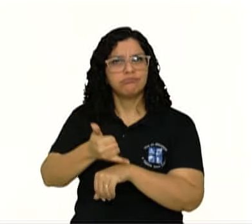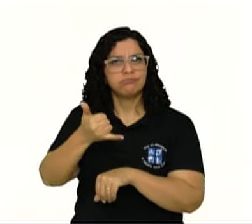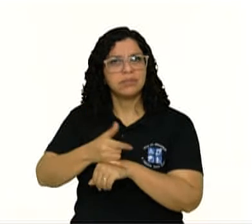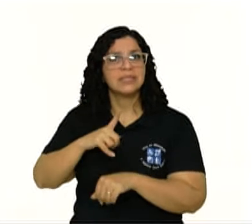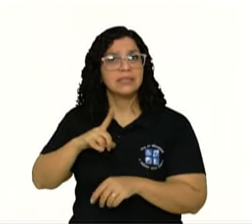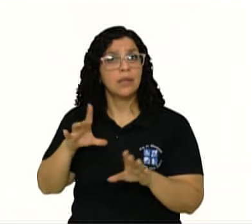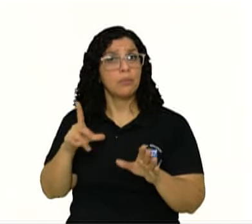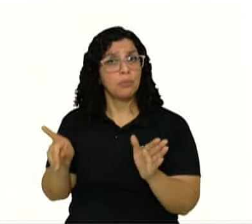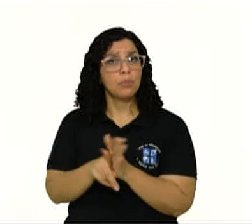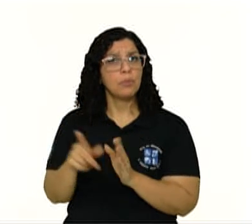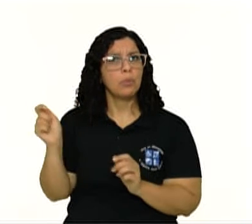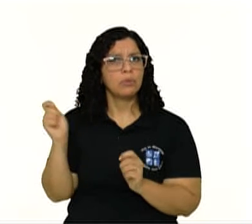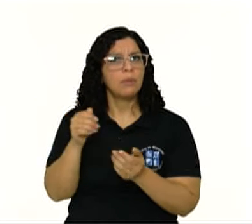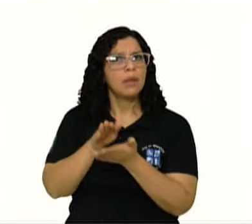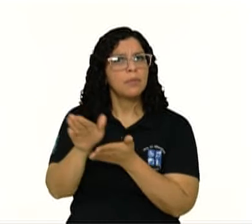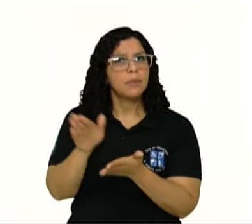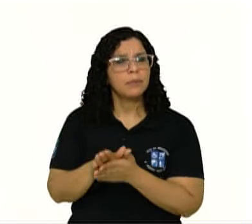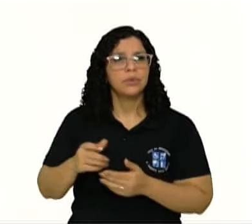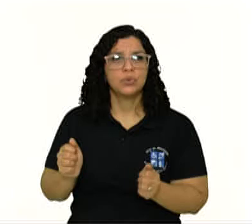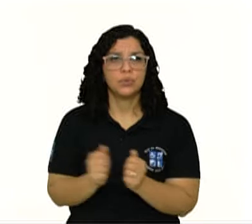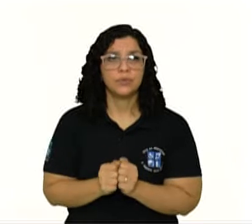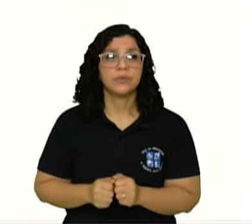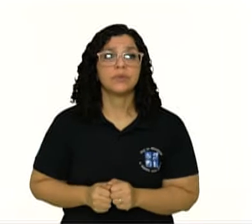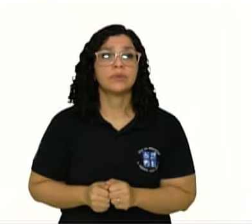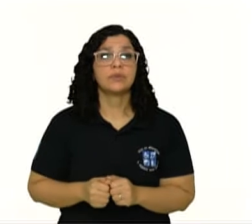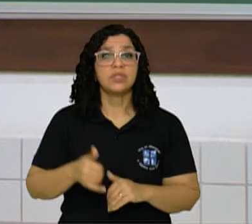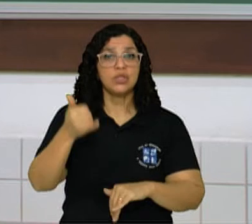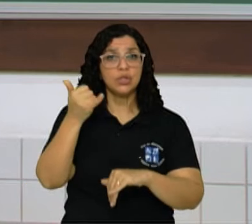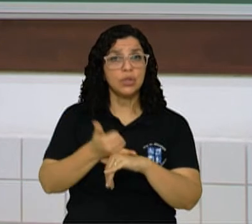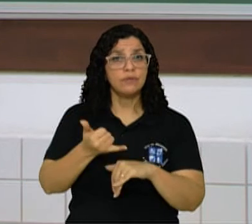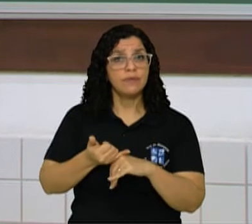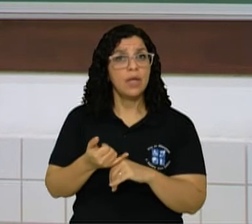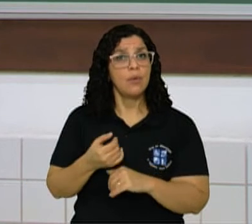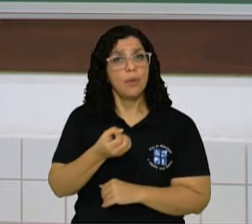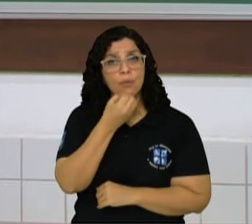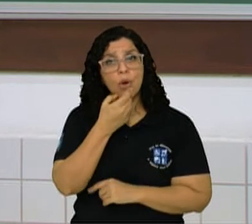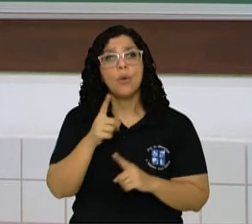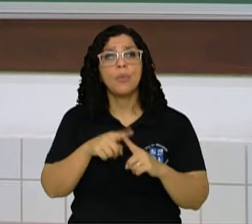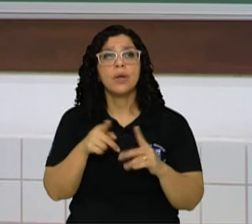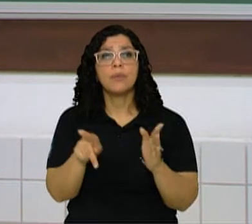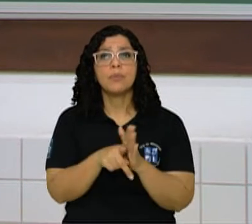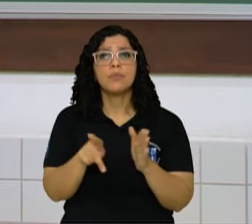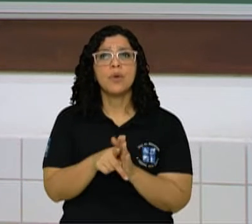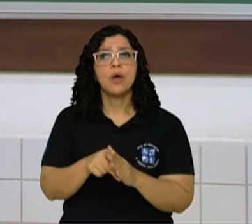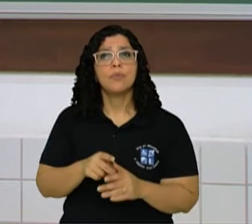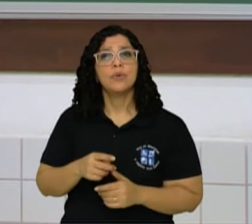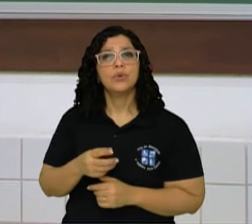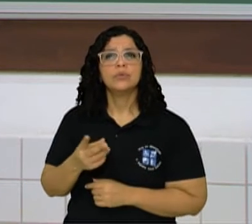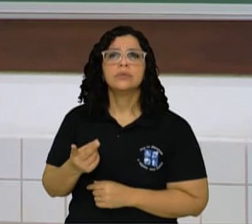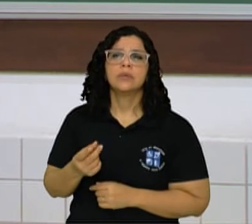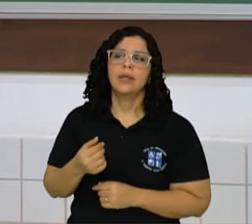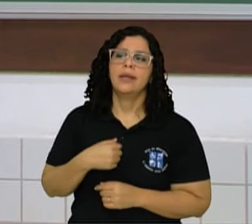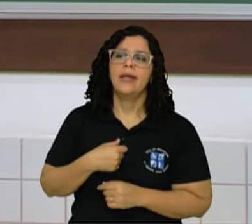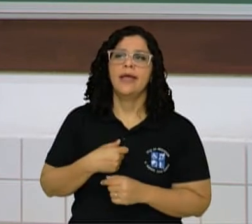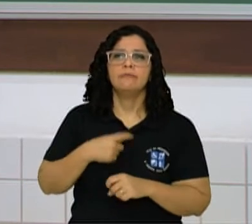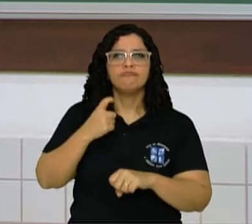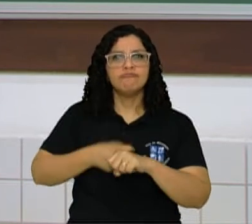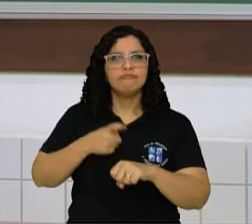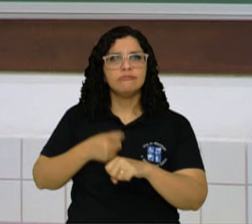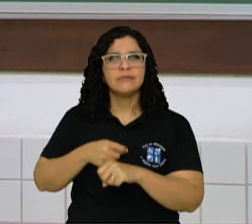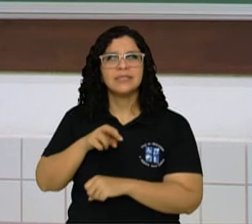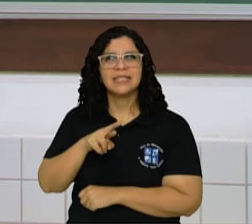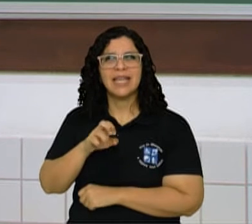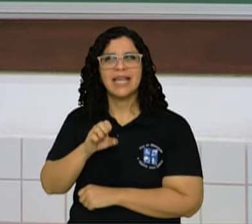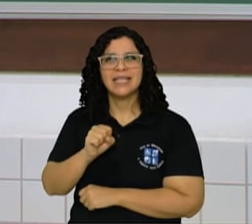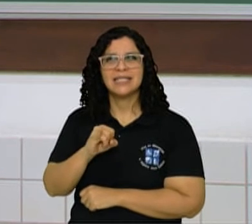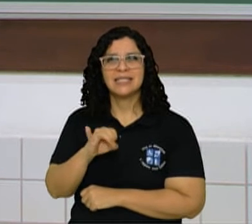imprimir com o metal. O metal ele tem uma vantagem que ele é mais resistente, então ele consegue durar